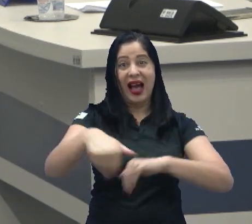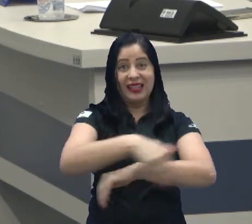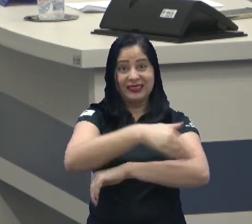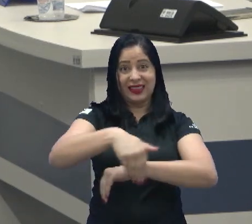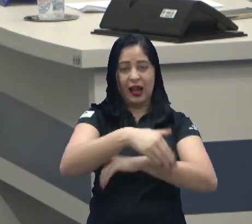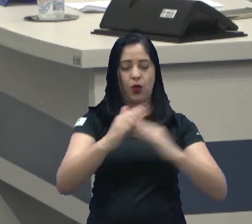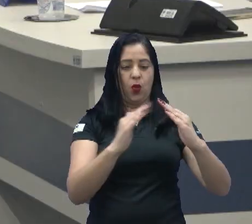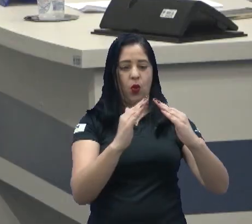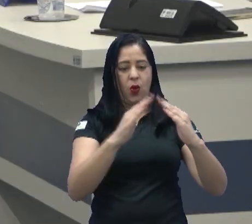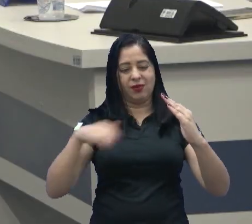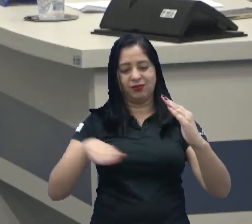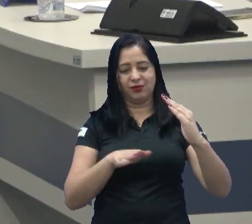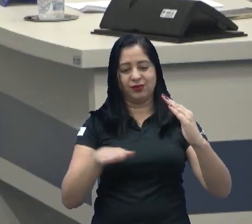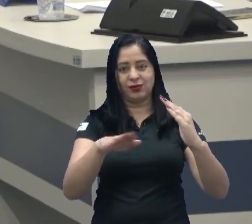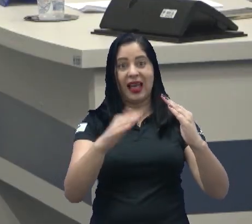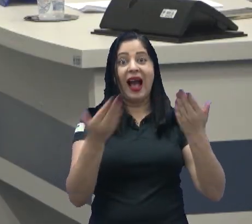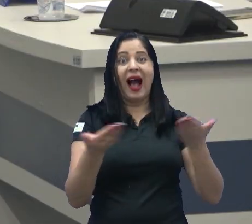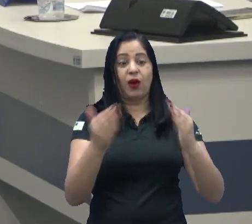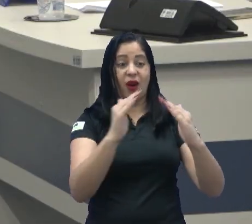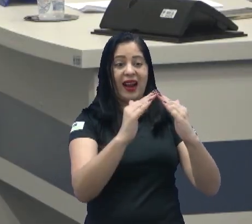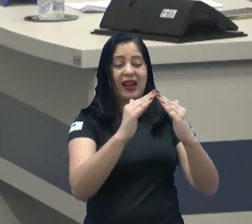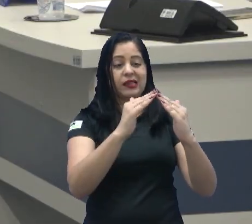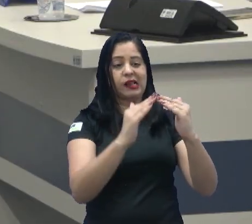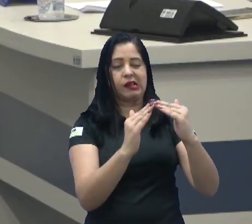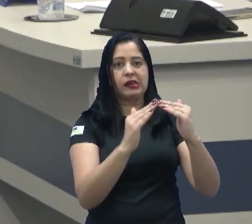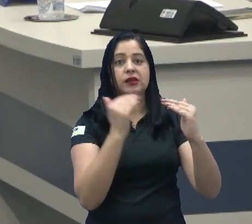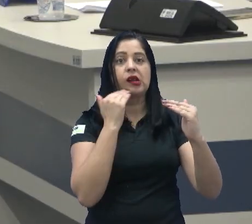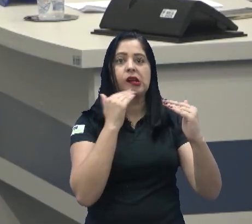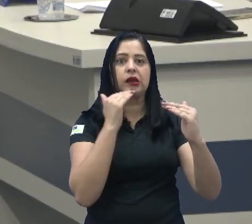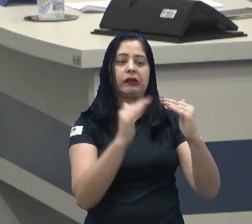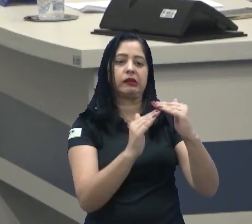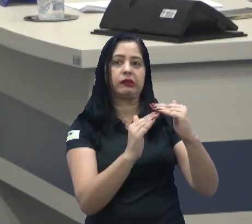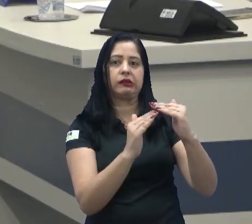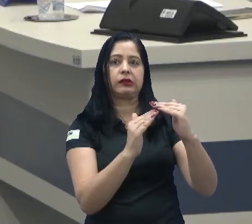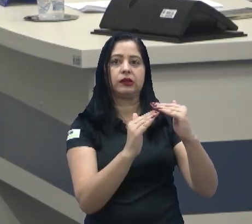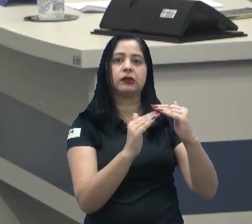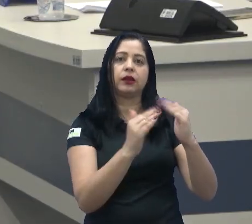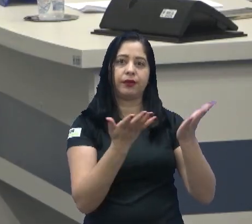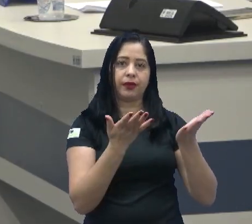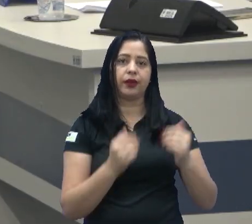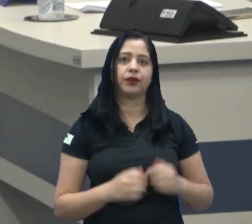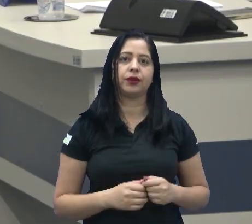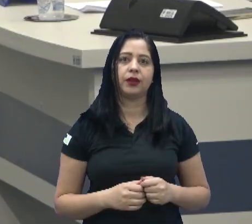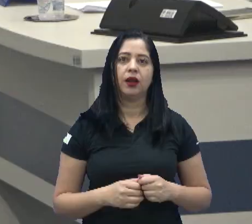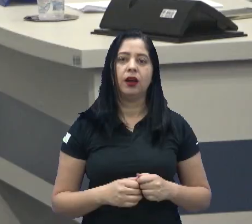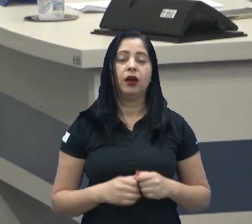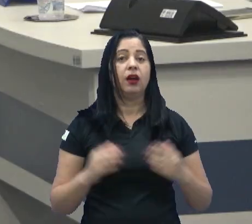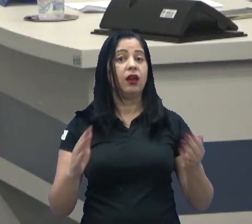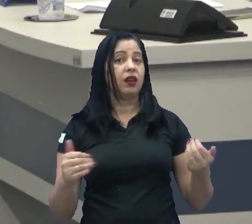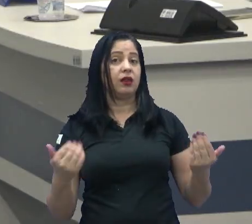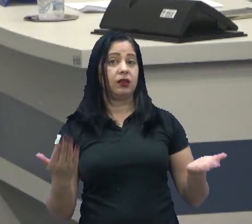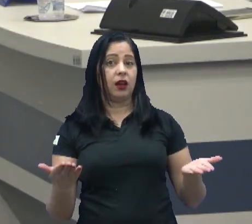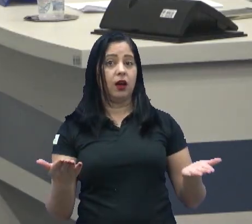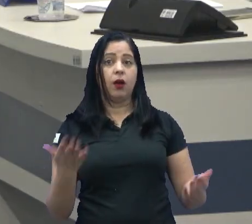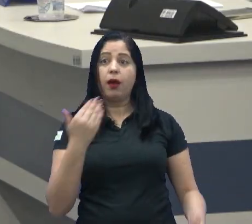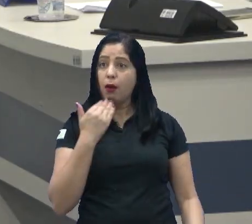agora na sua via. Não passava antes, passa agora, e a casa dele está com esse problema. Então, eu peço que votem favorável,